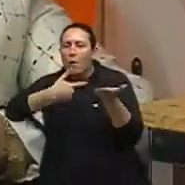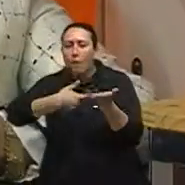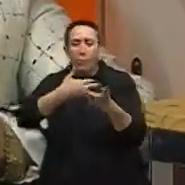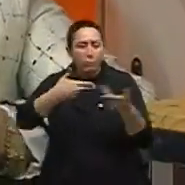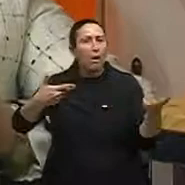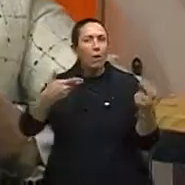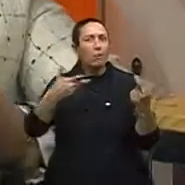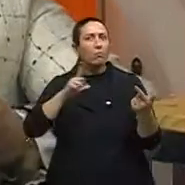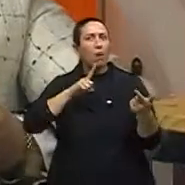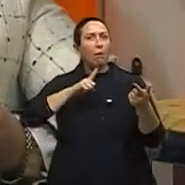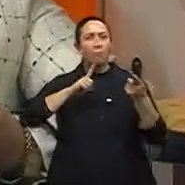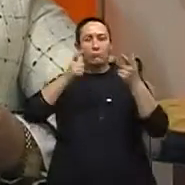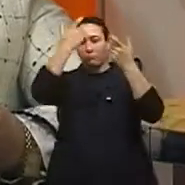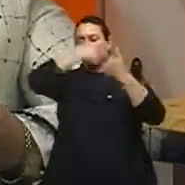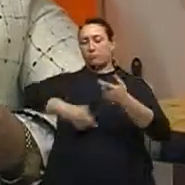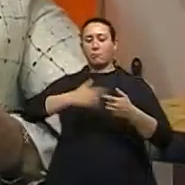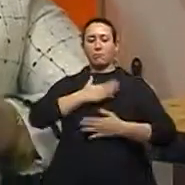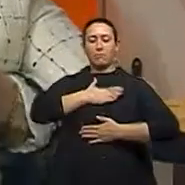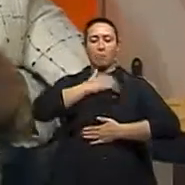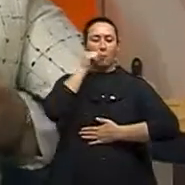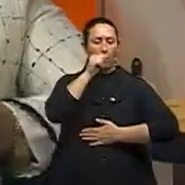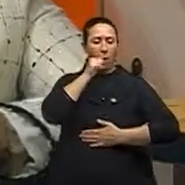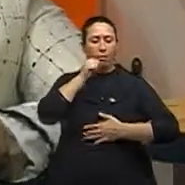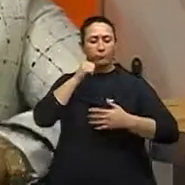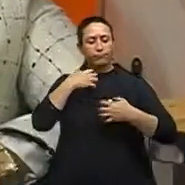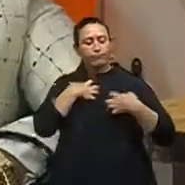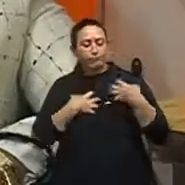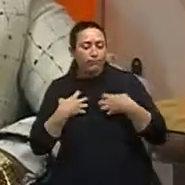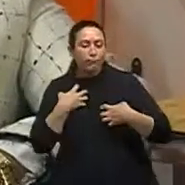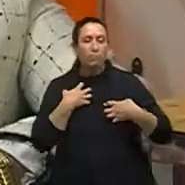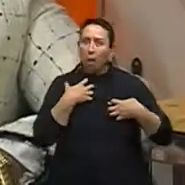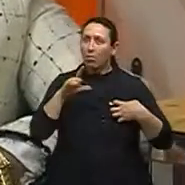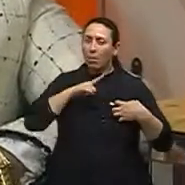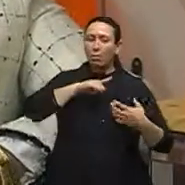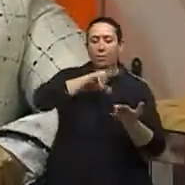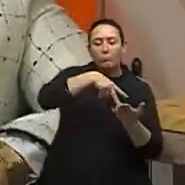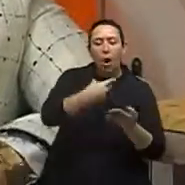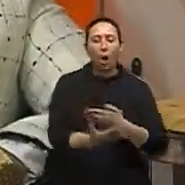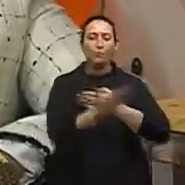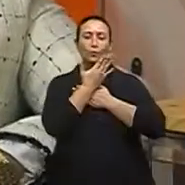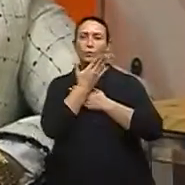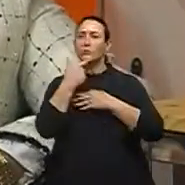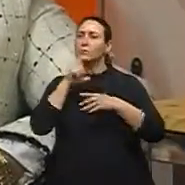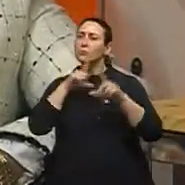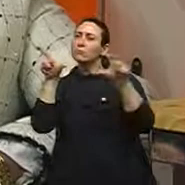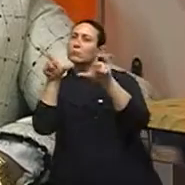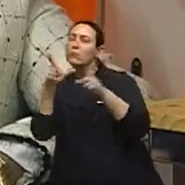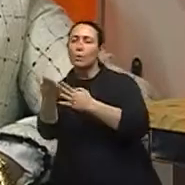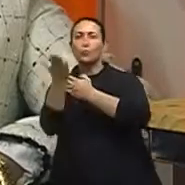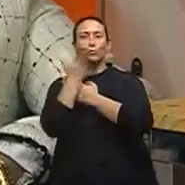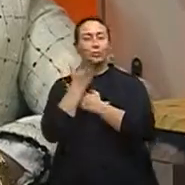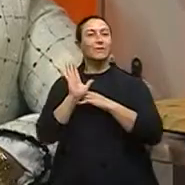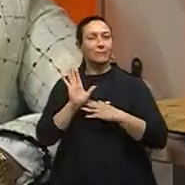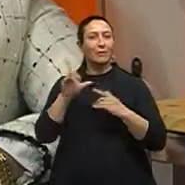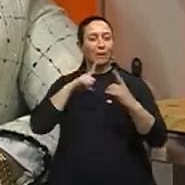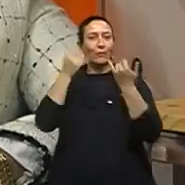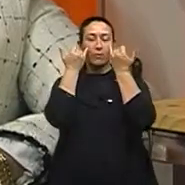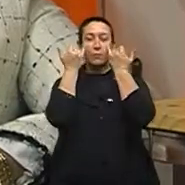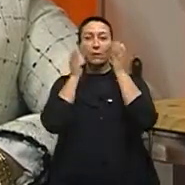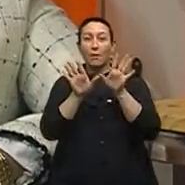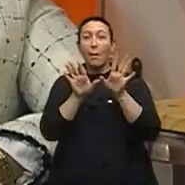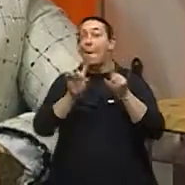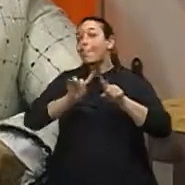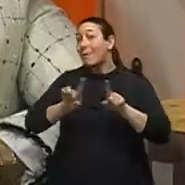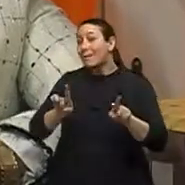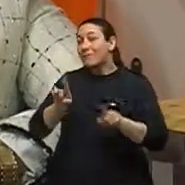então deu mais espaço para pensar e para se pesquisar mas tenho também autores que dizem que o homem ele